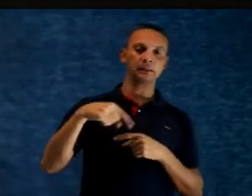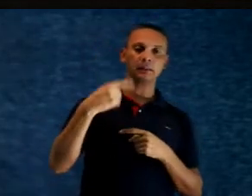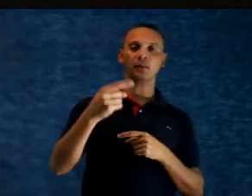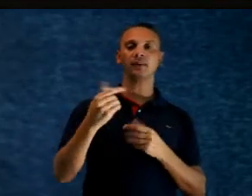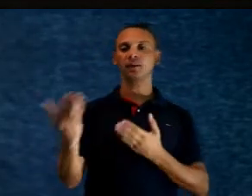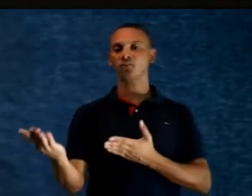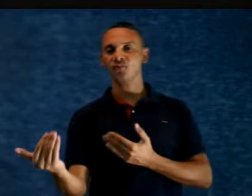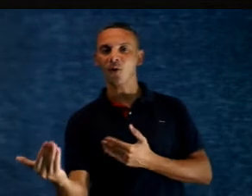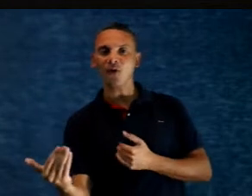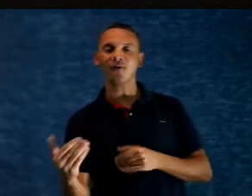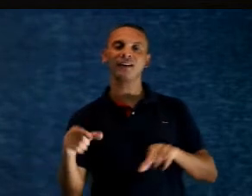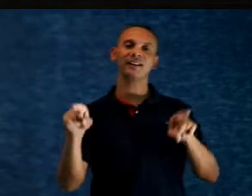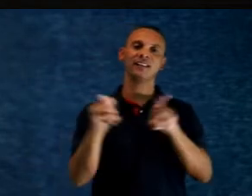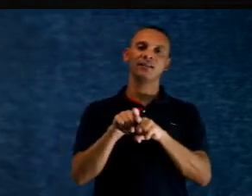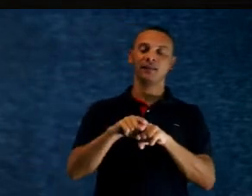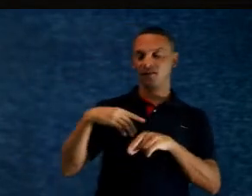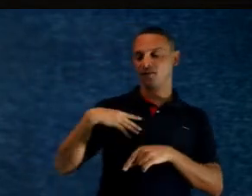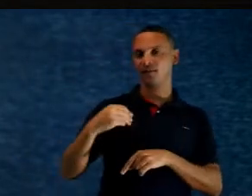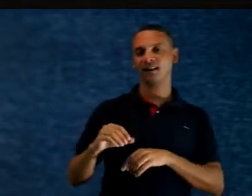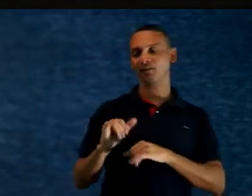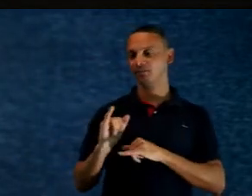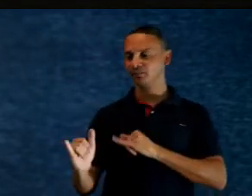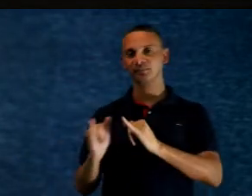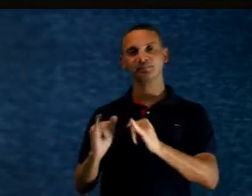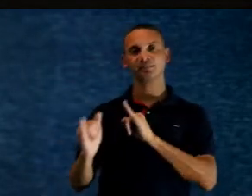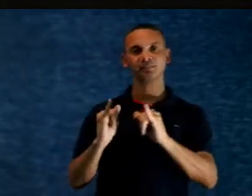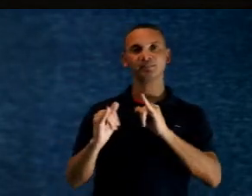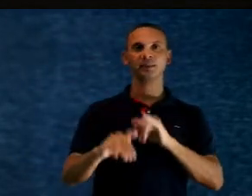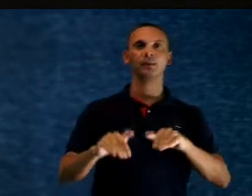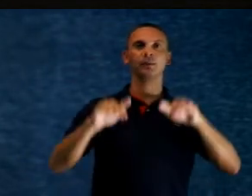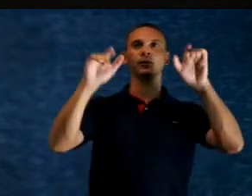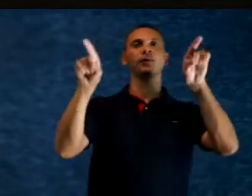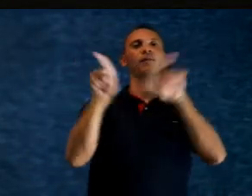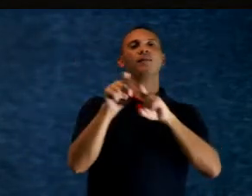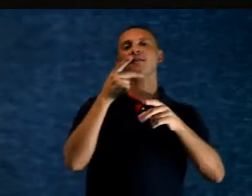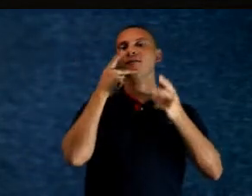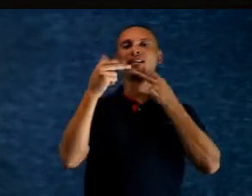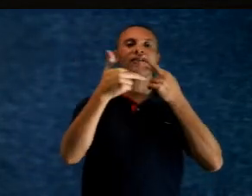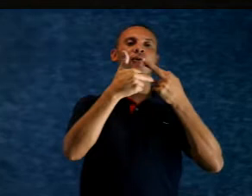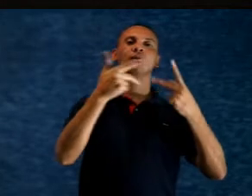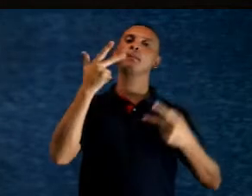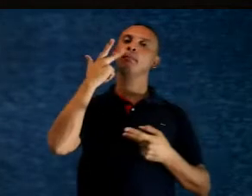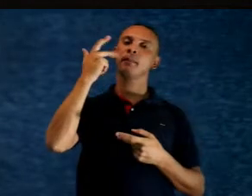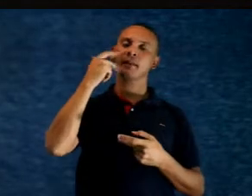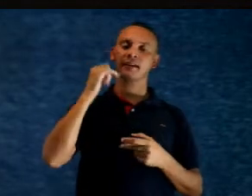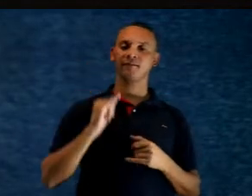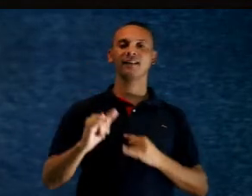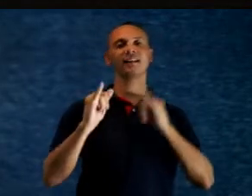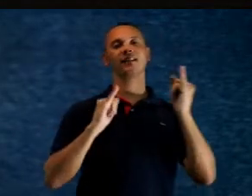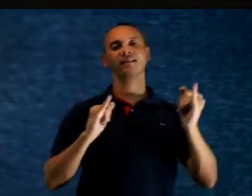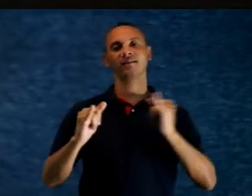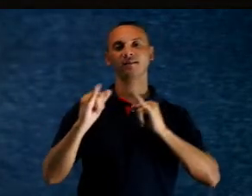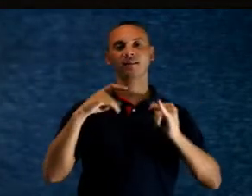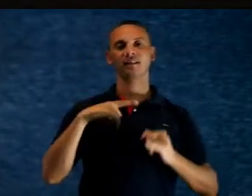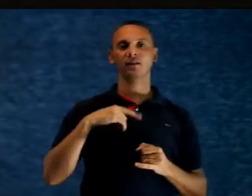mesmos colares feitos de clipes pelo avô. Só que eles gozaram de um privilégio que não tive, de pedir